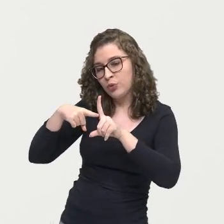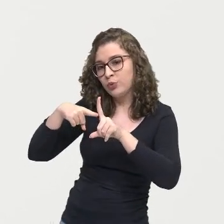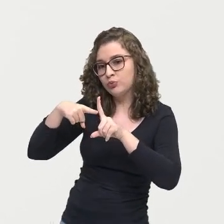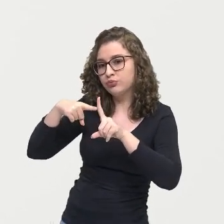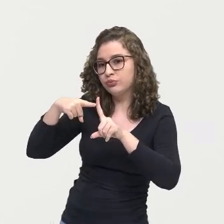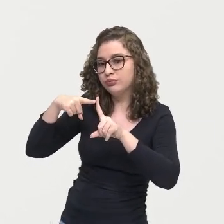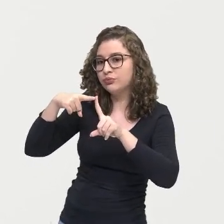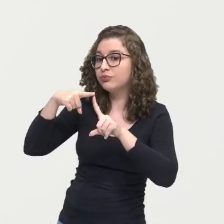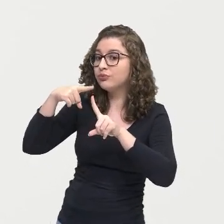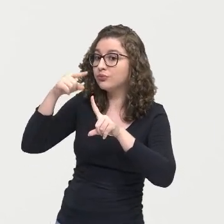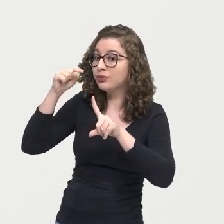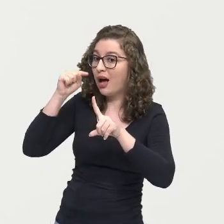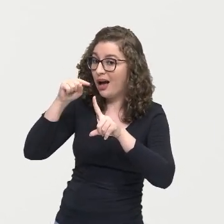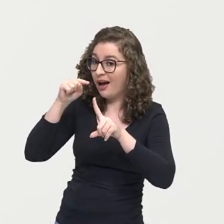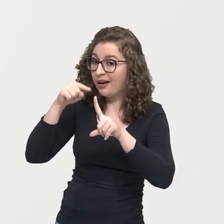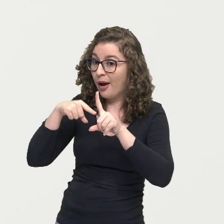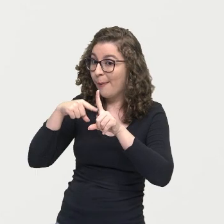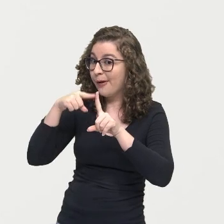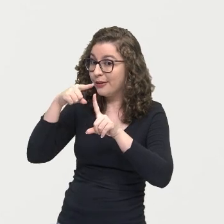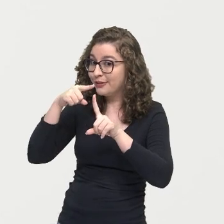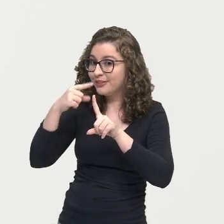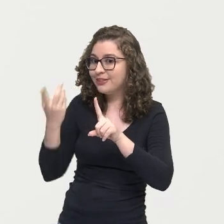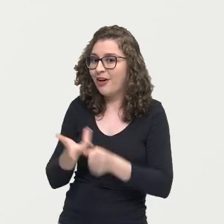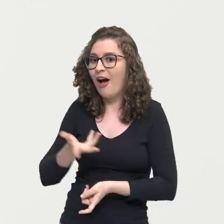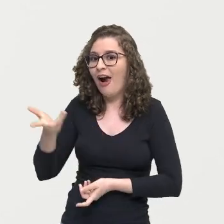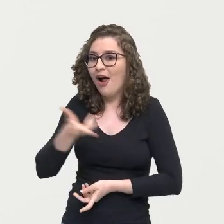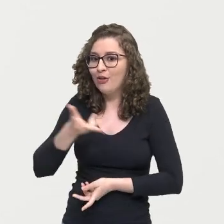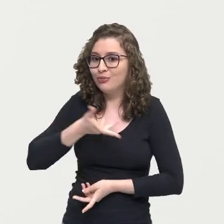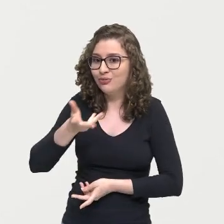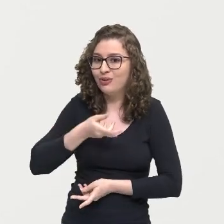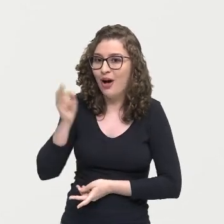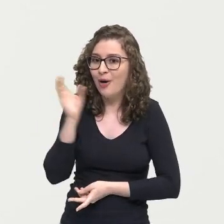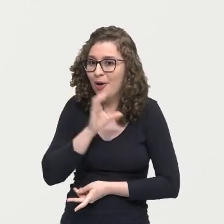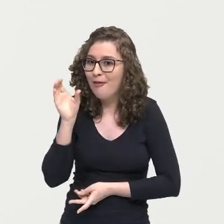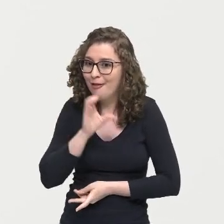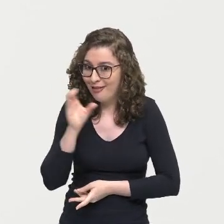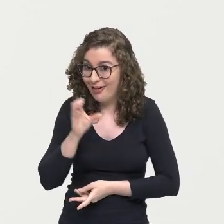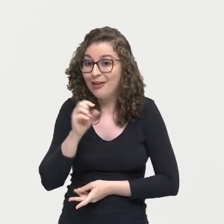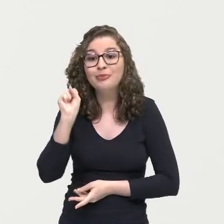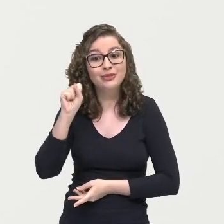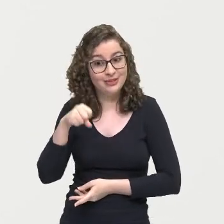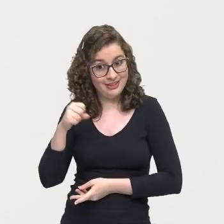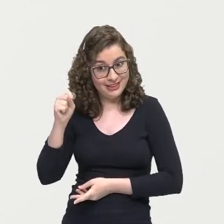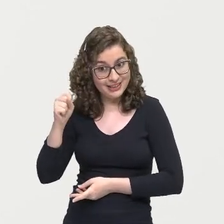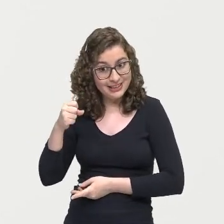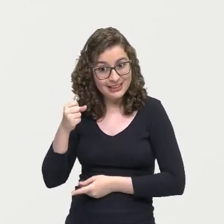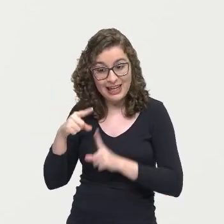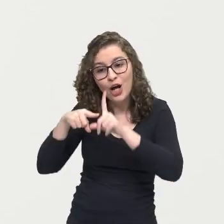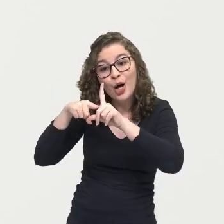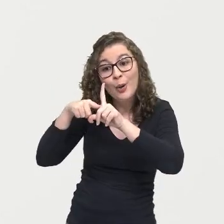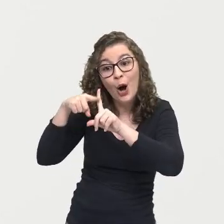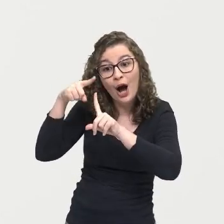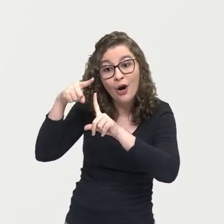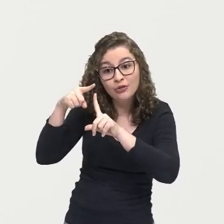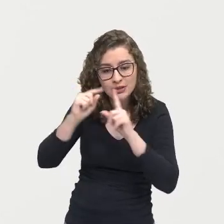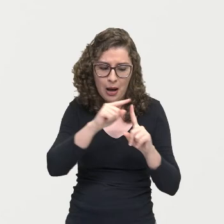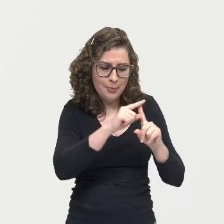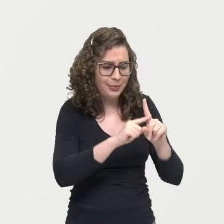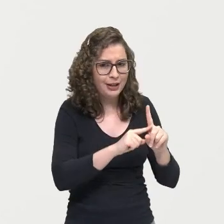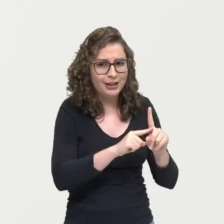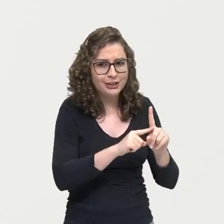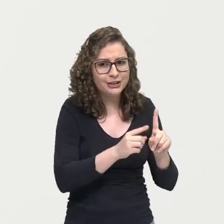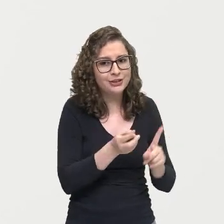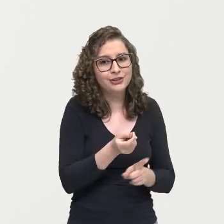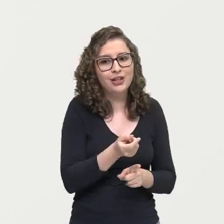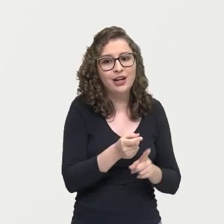a temperatura, maior a velocidade da reação. Maior a velocidade com que a reação se processa. E o